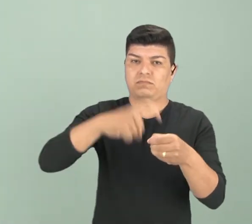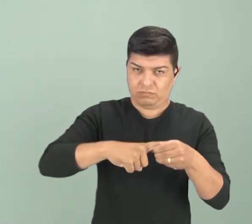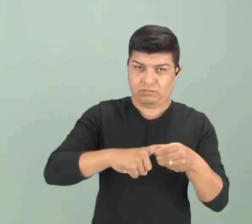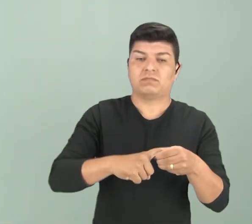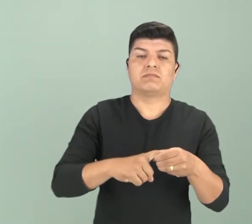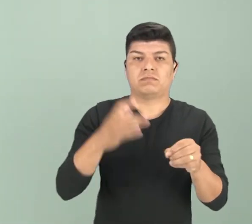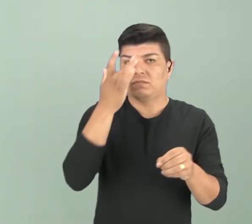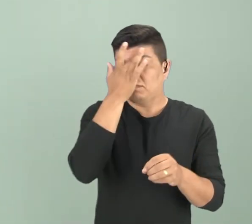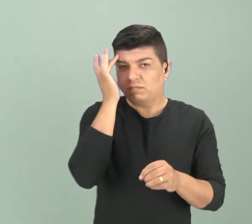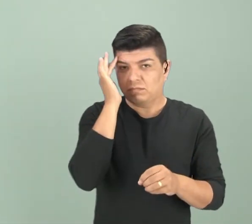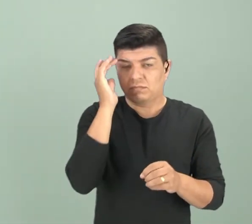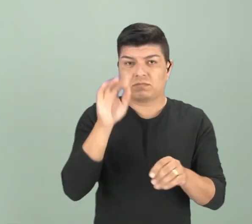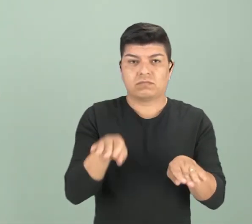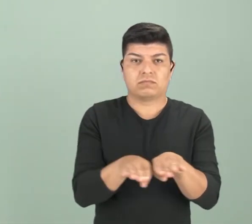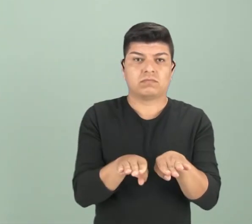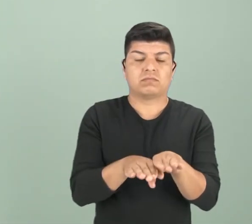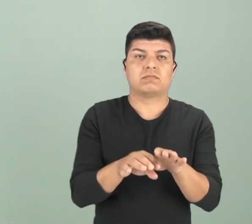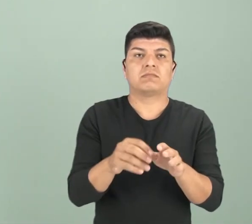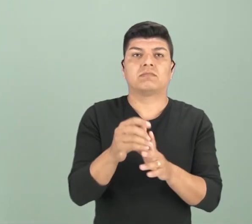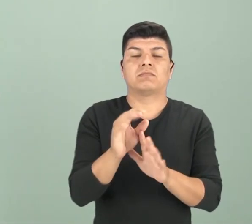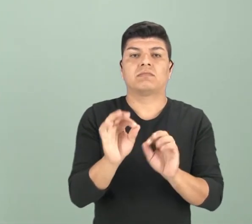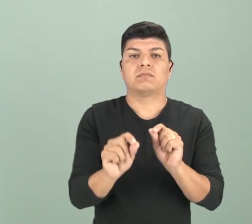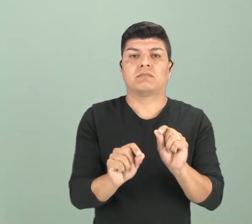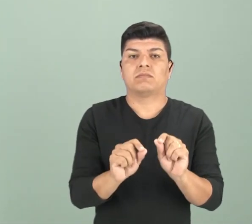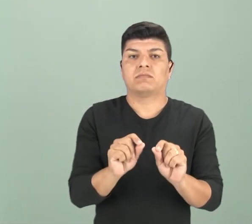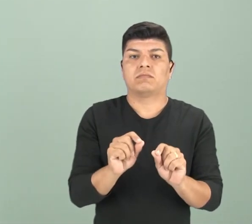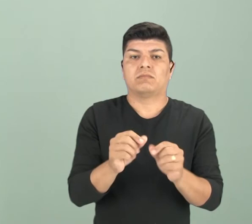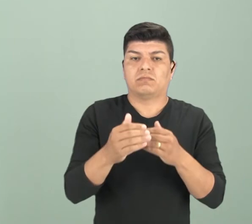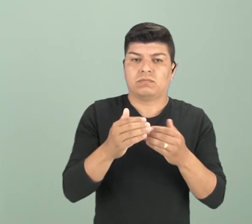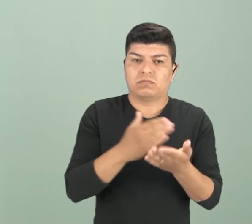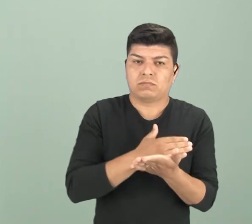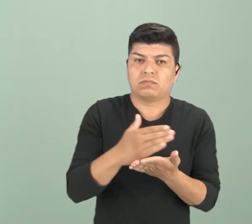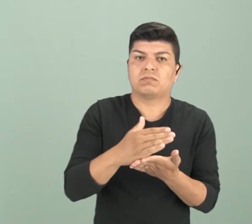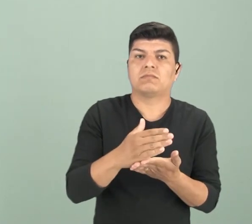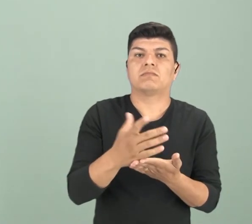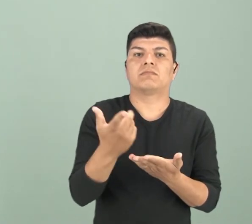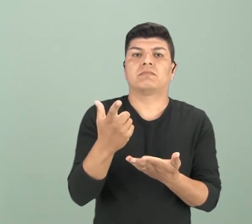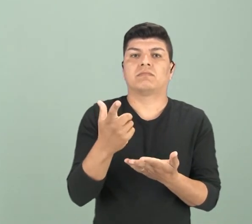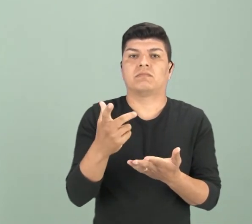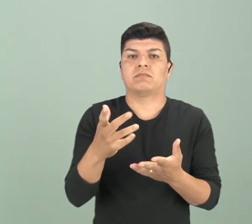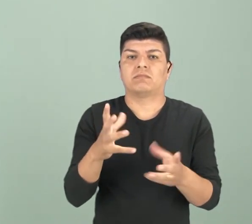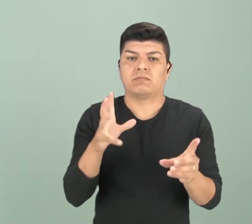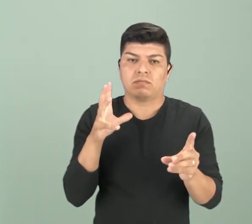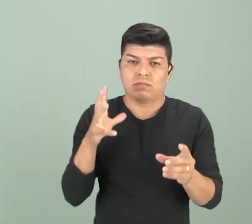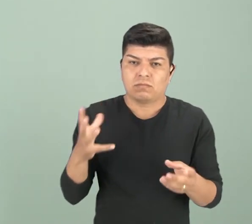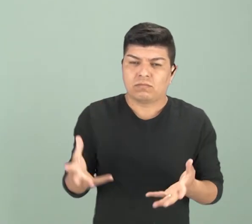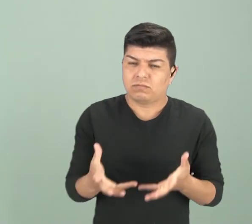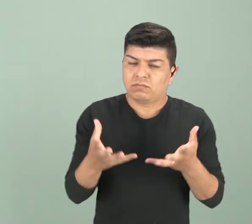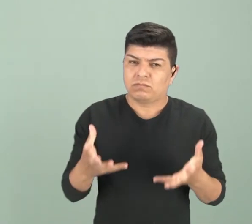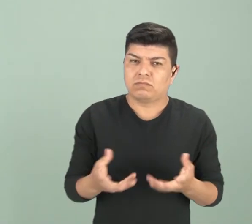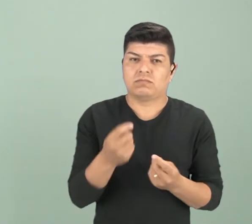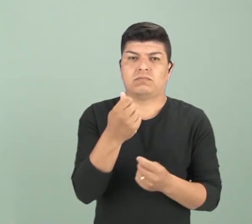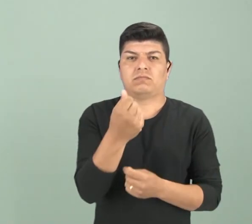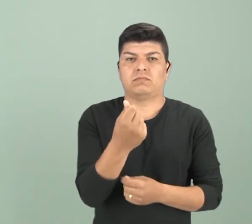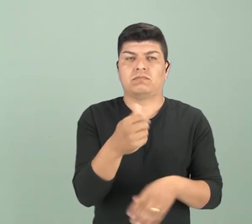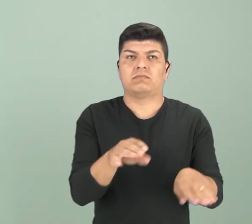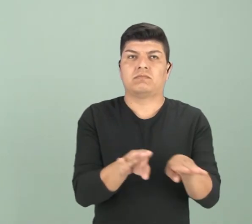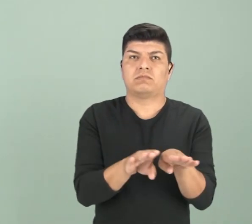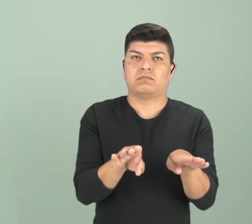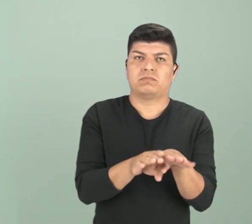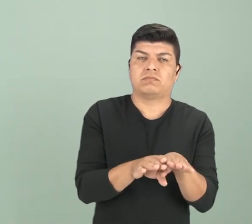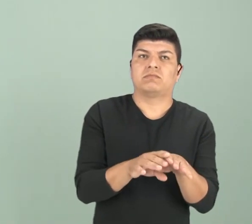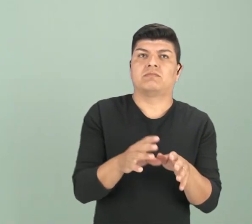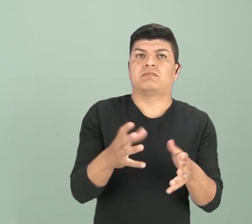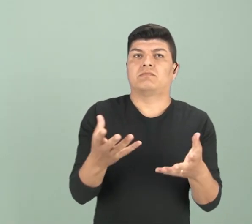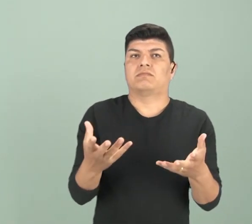migrantes. Quando essa região começou a ganhar incentivo econômico, quando essa região começou a